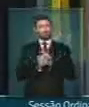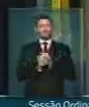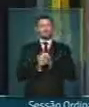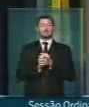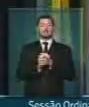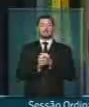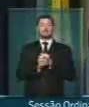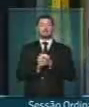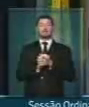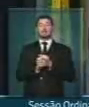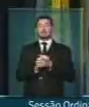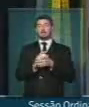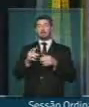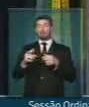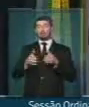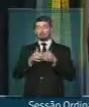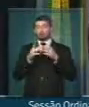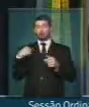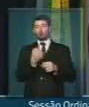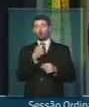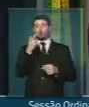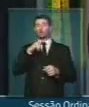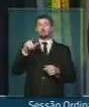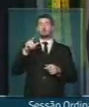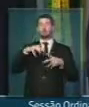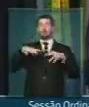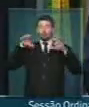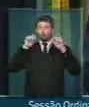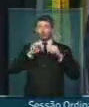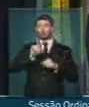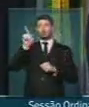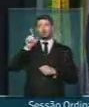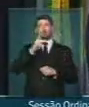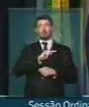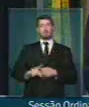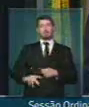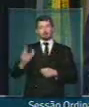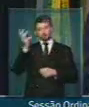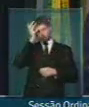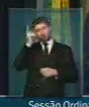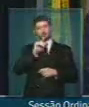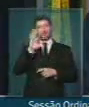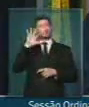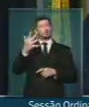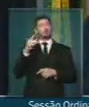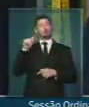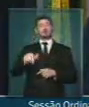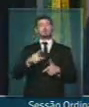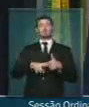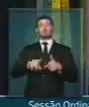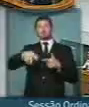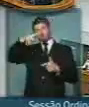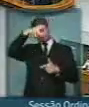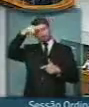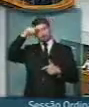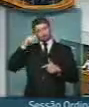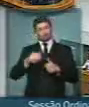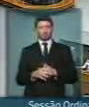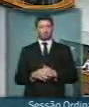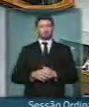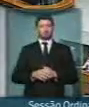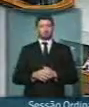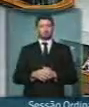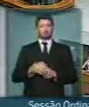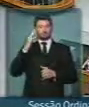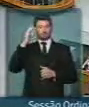nossa pequena voz aqui seja ouvida pelo governo federal e solucione esse grave problema da Amazônia. Muito obrigado, nobre deputado